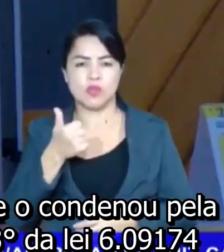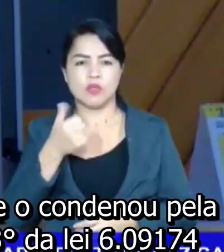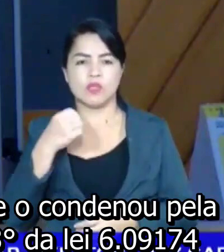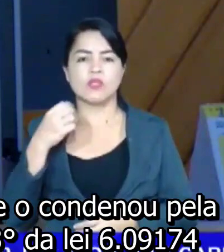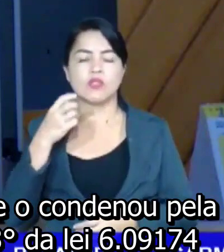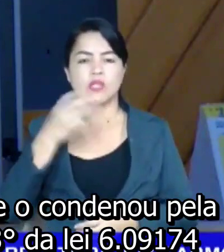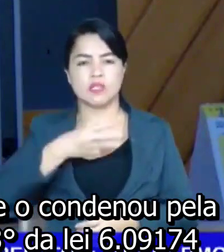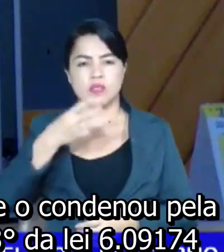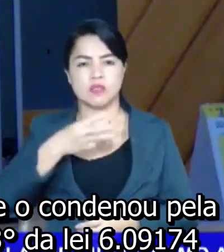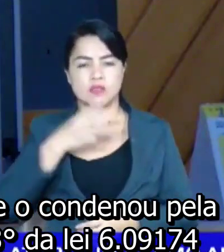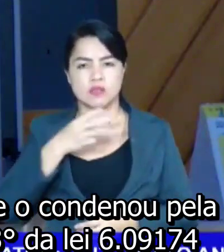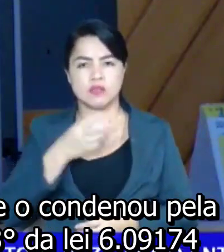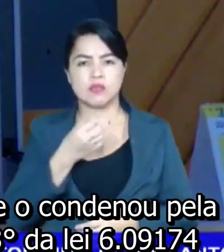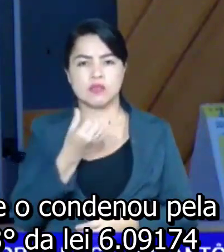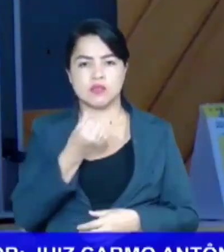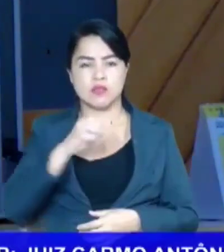Lei